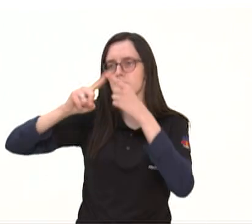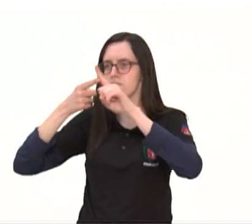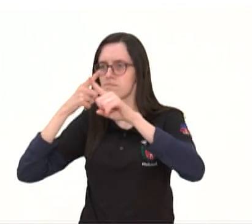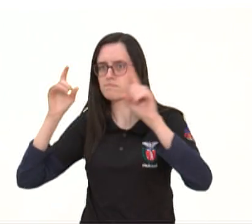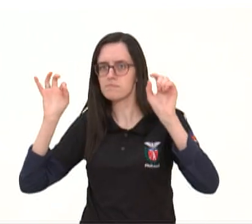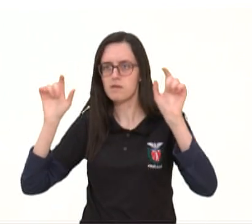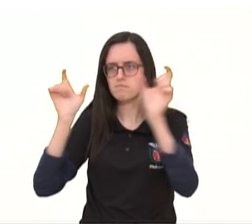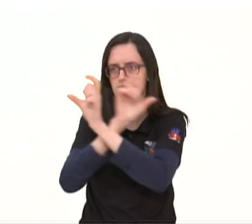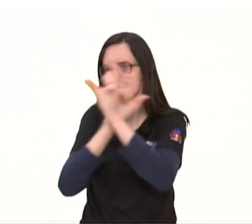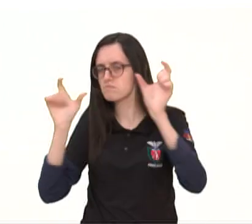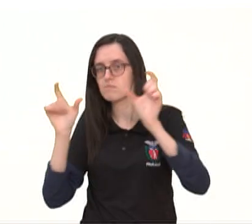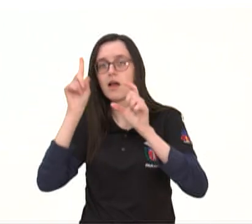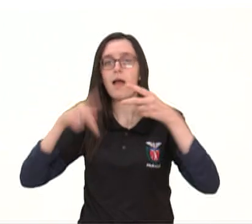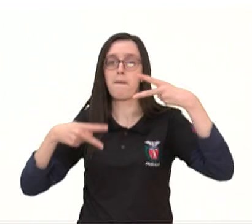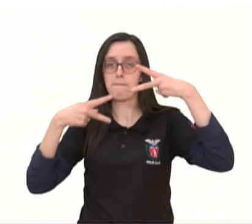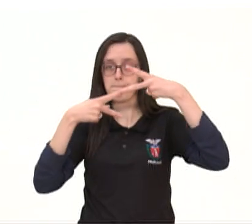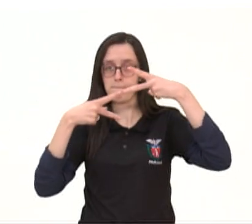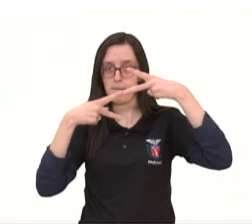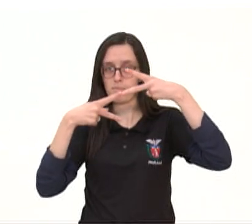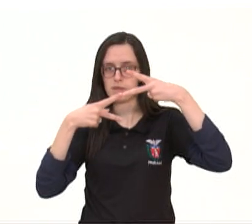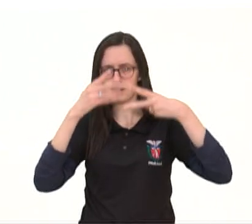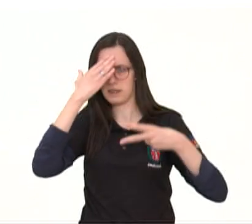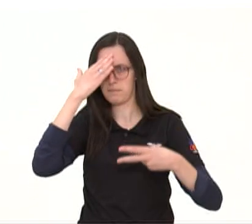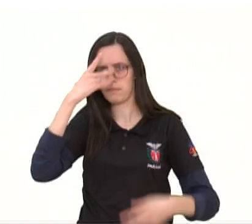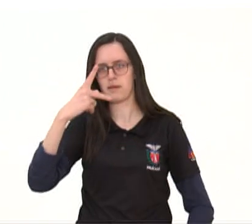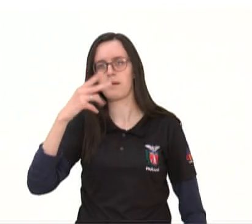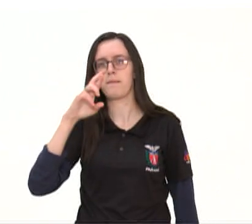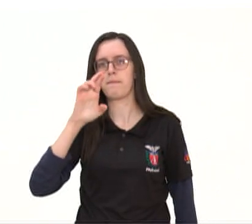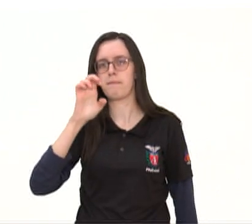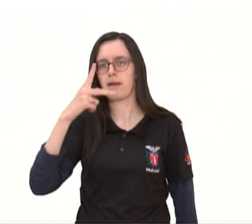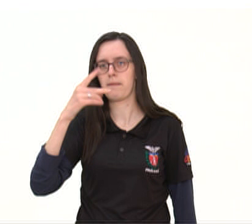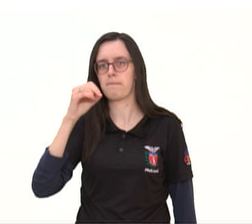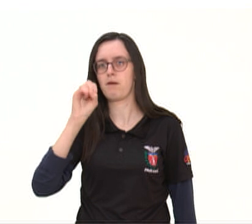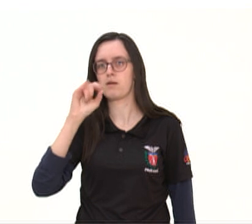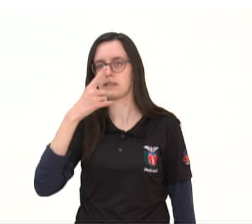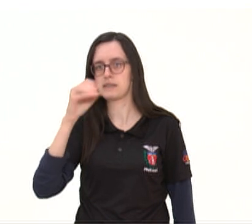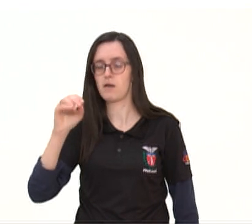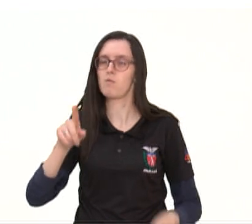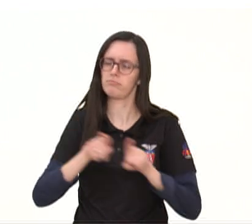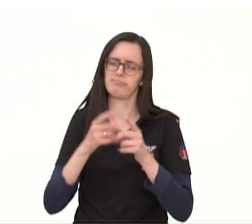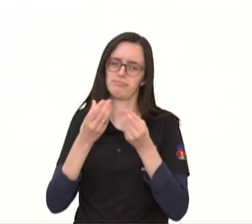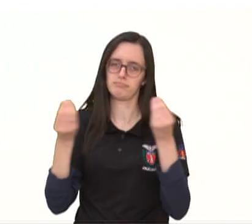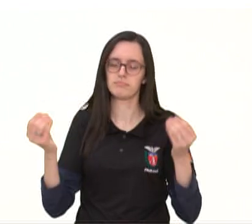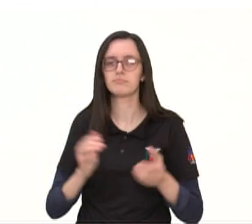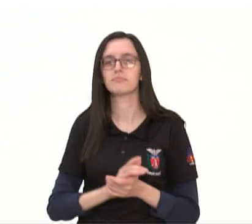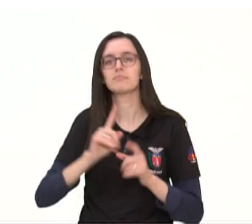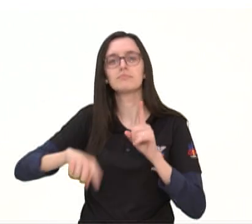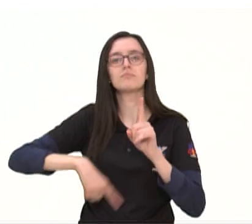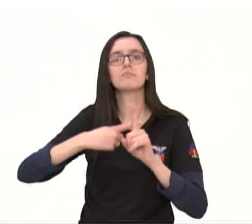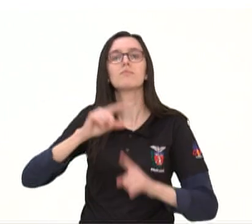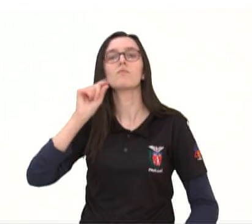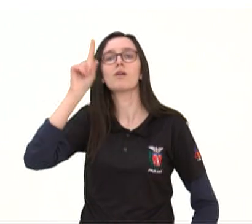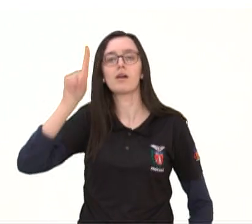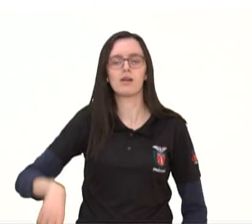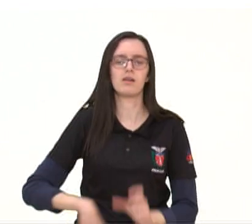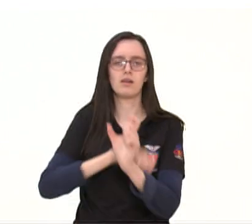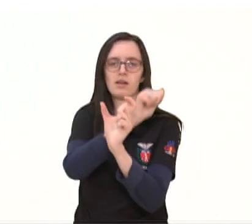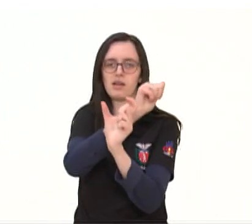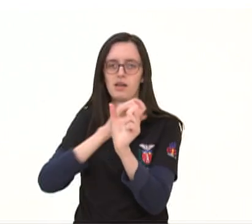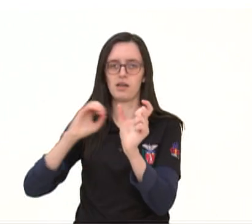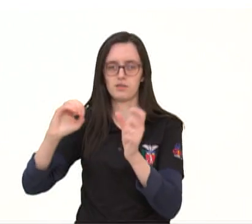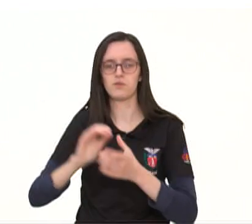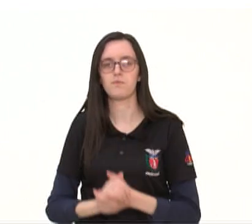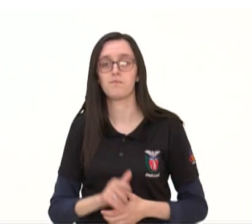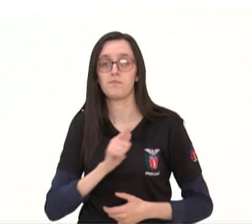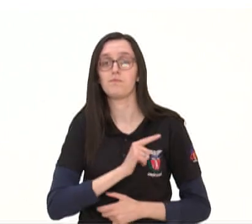combinações de preposição. Lembram das preposições? São muitas. Somadas aos artigos. Tenho